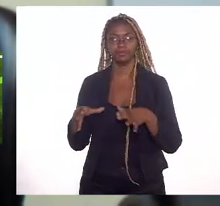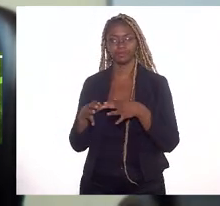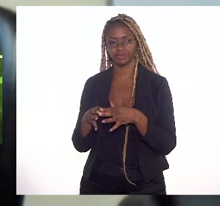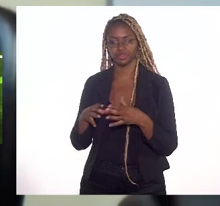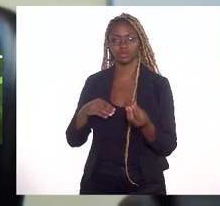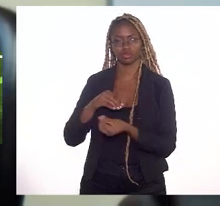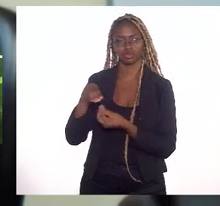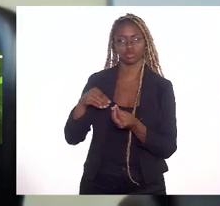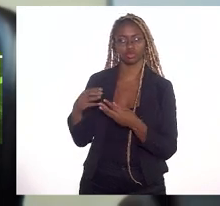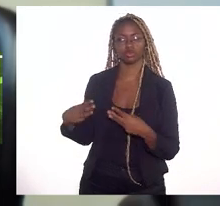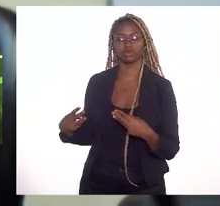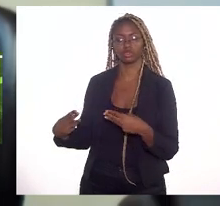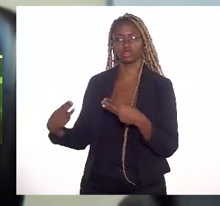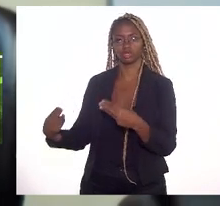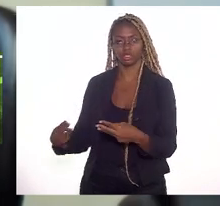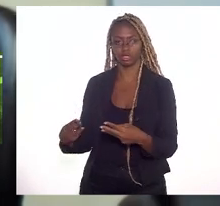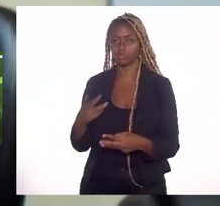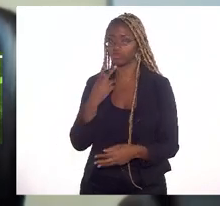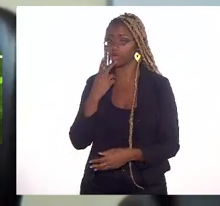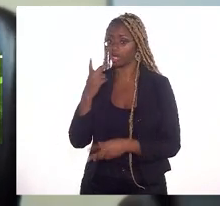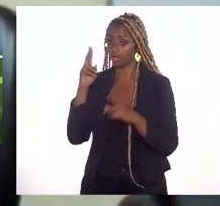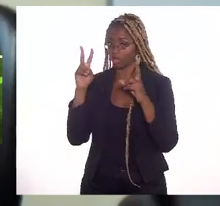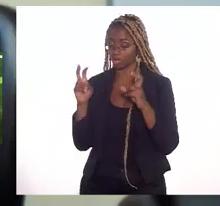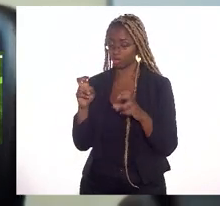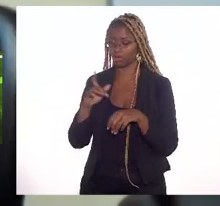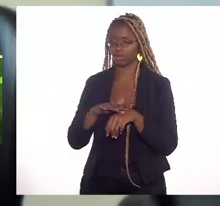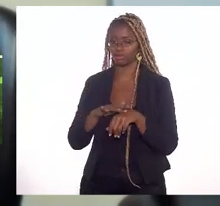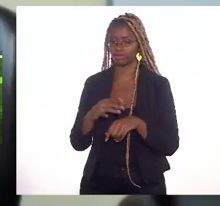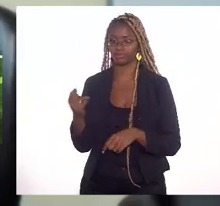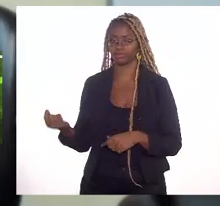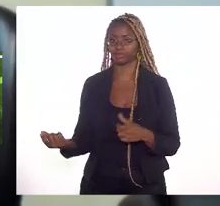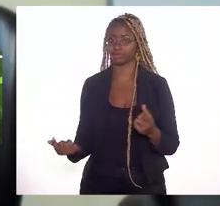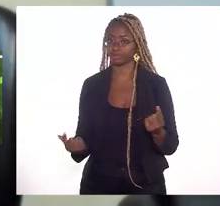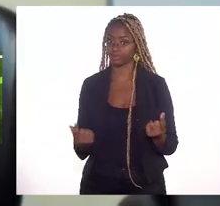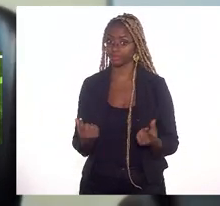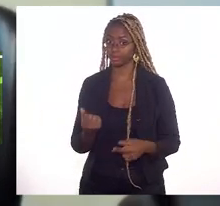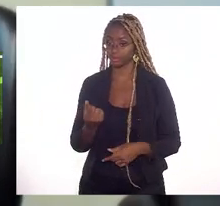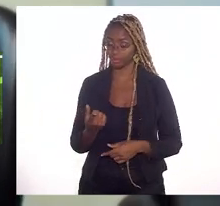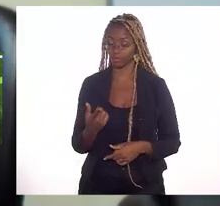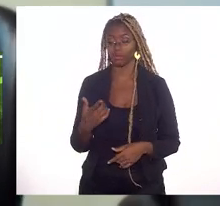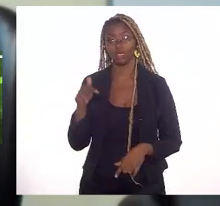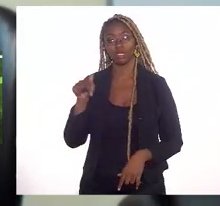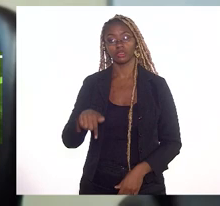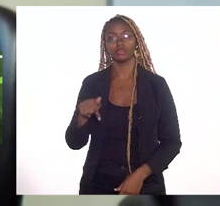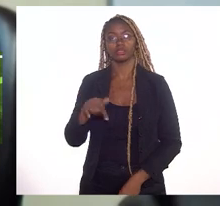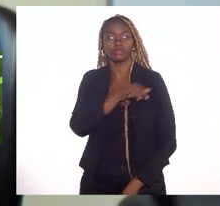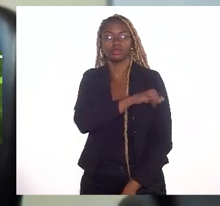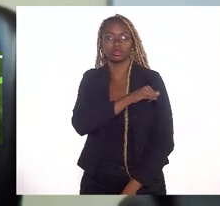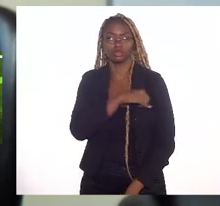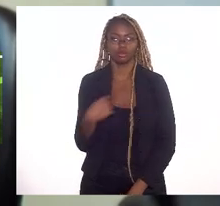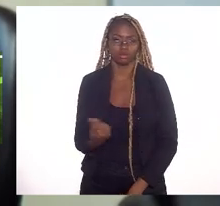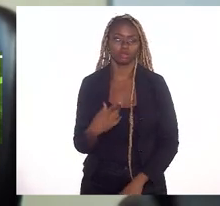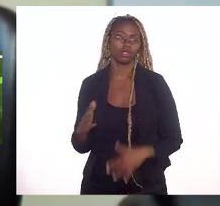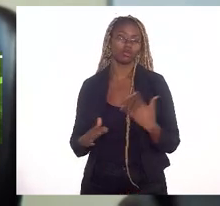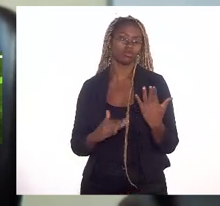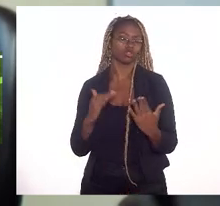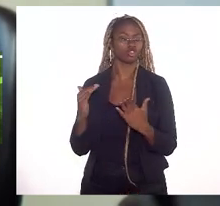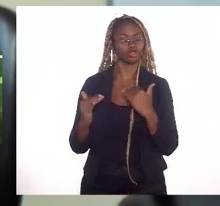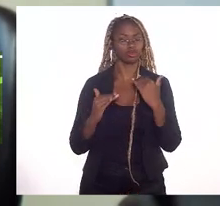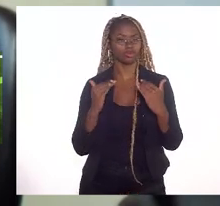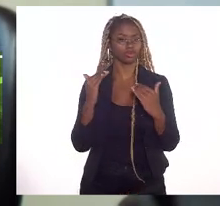interministerial para as doenças raras. E aqui no Rio, acho que a gente está avançando, né? A Secretaria de